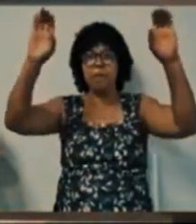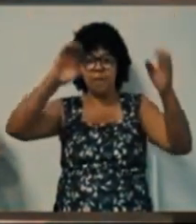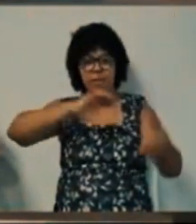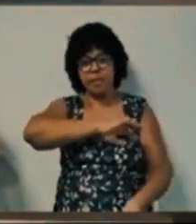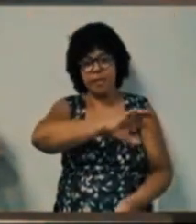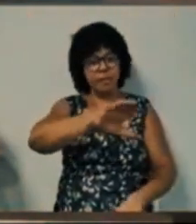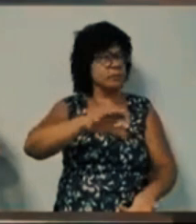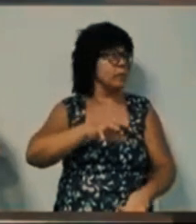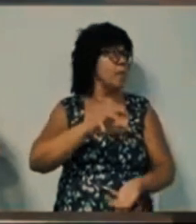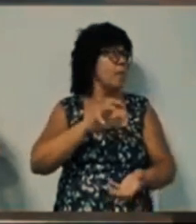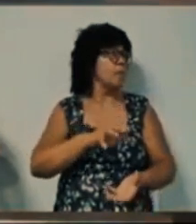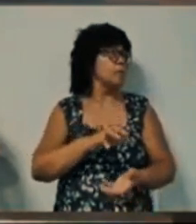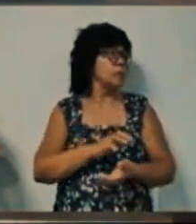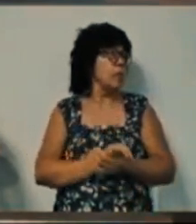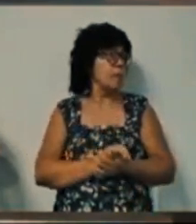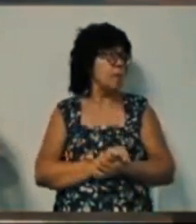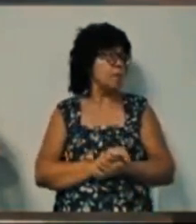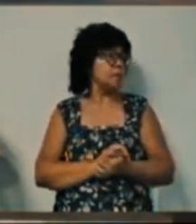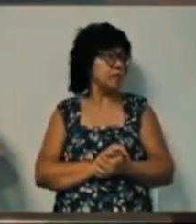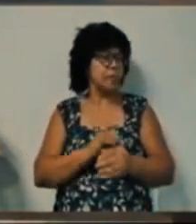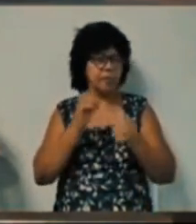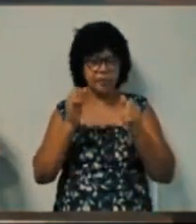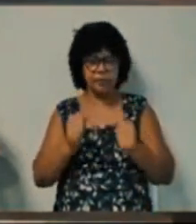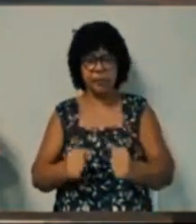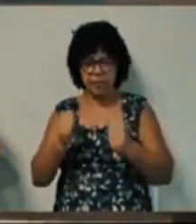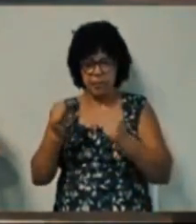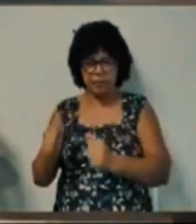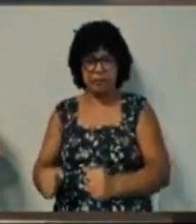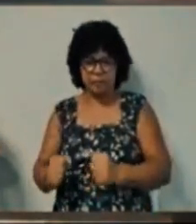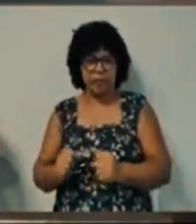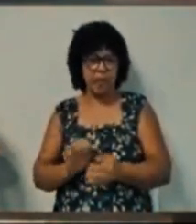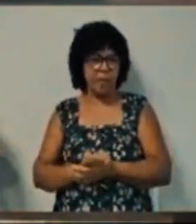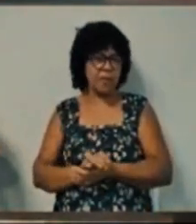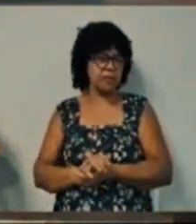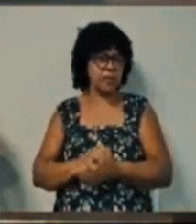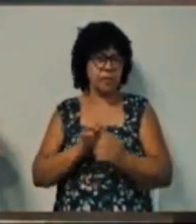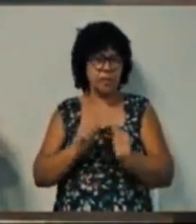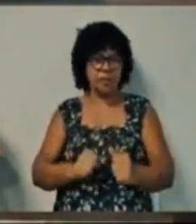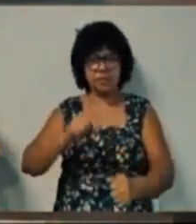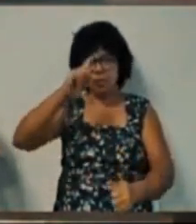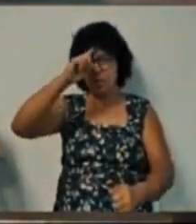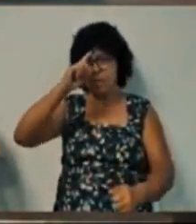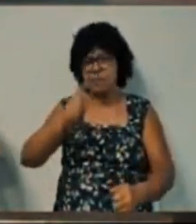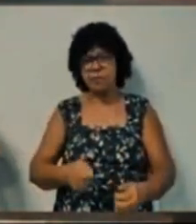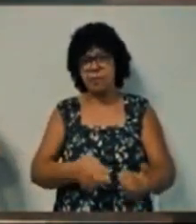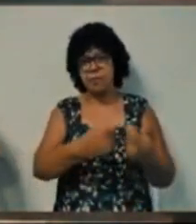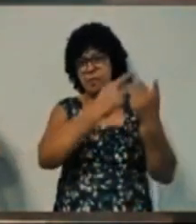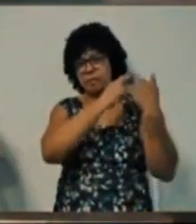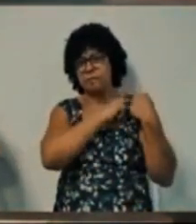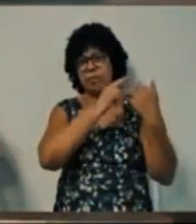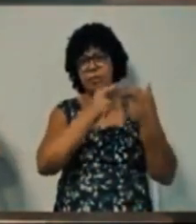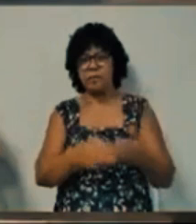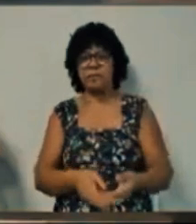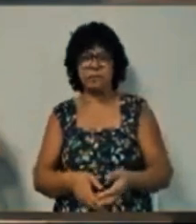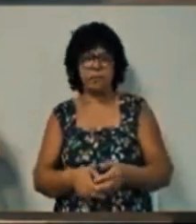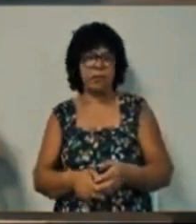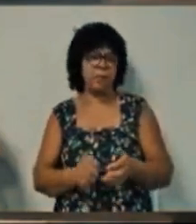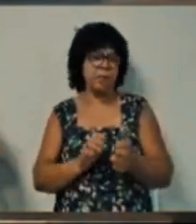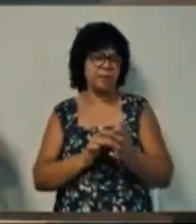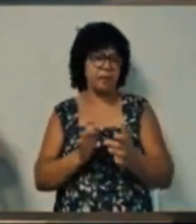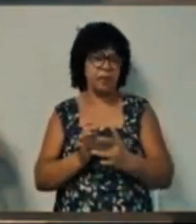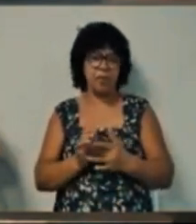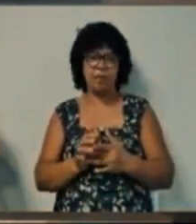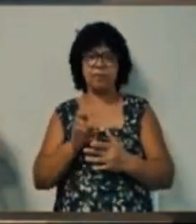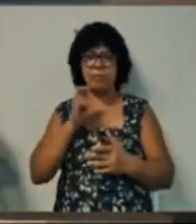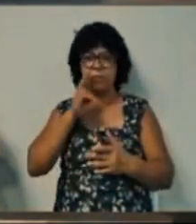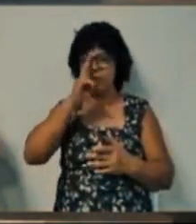terra. Poder e autoridade. Poder e autoridade. Jesus é a fonte